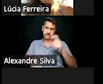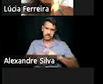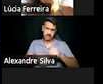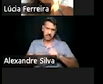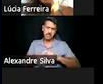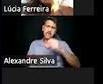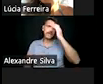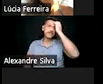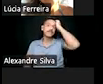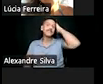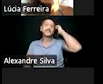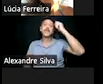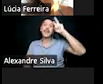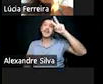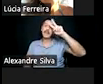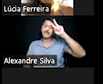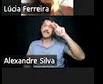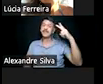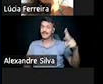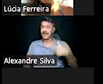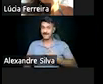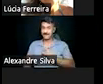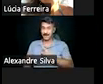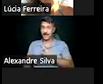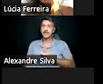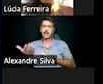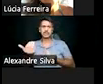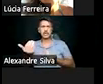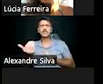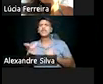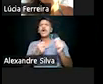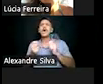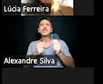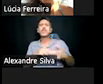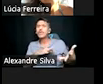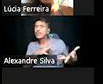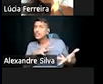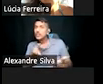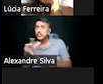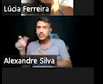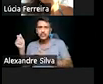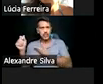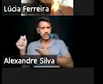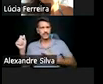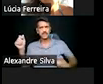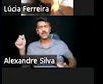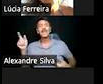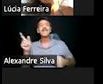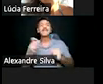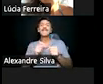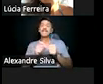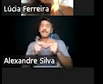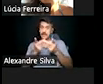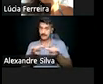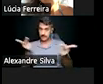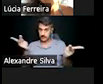de Vargas, ainda novo, pensando num controle total sobre o Estado, o Vargas vai fazer a visita à